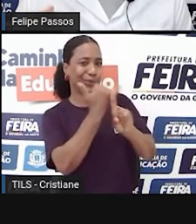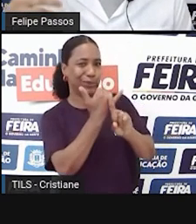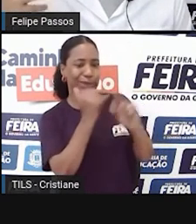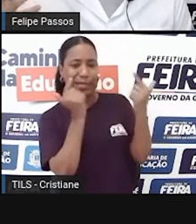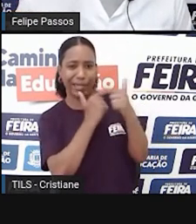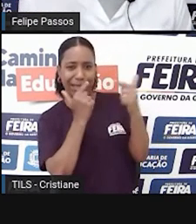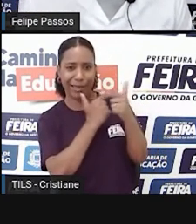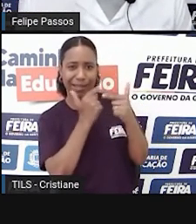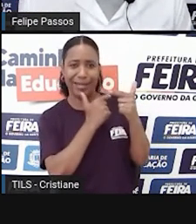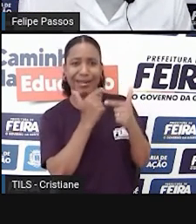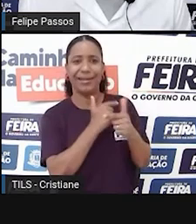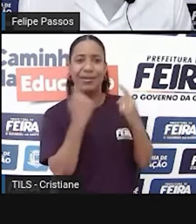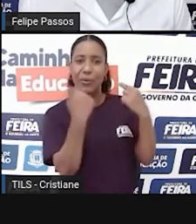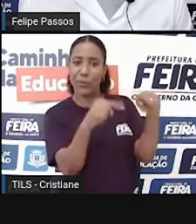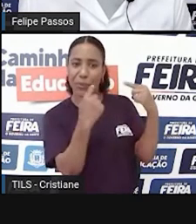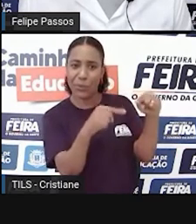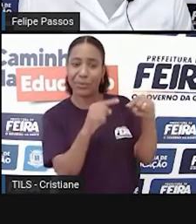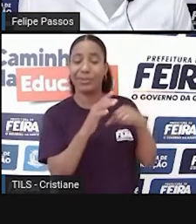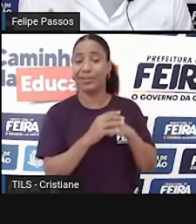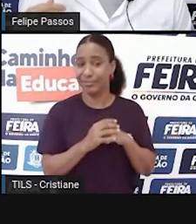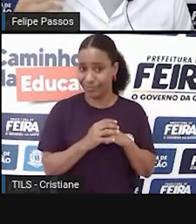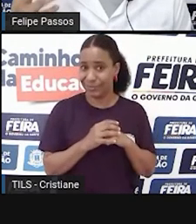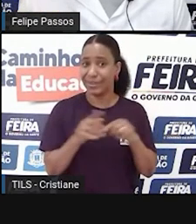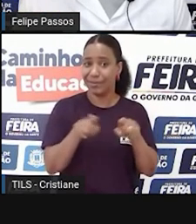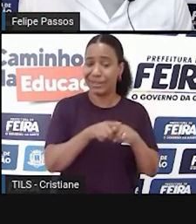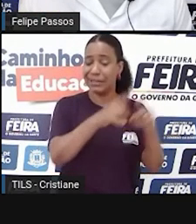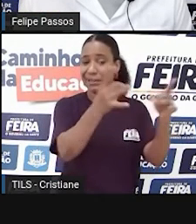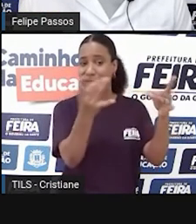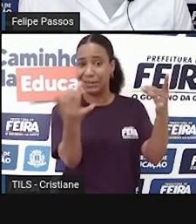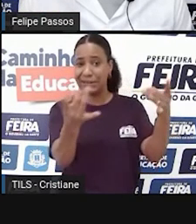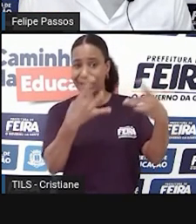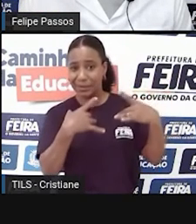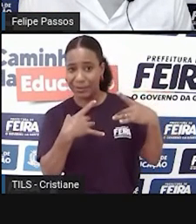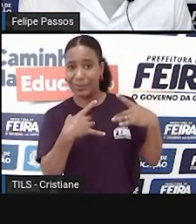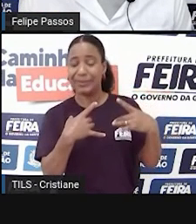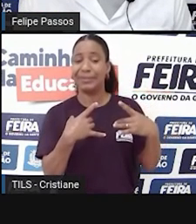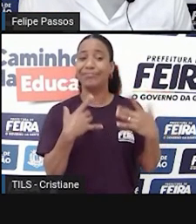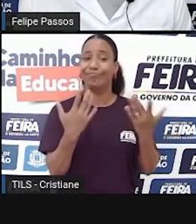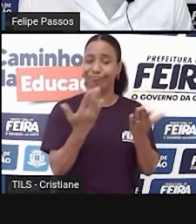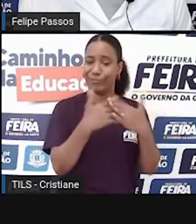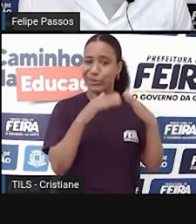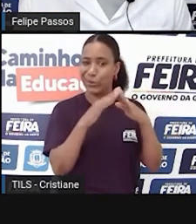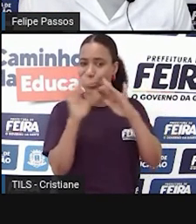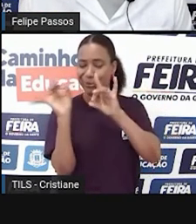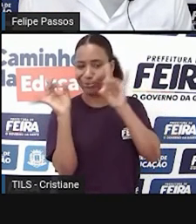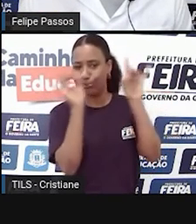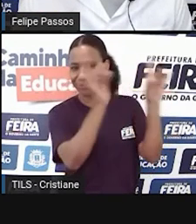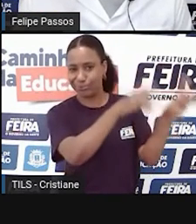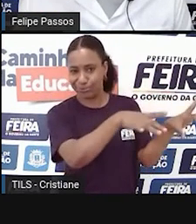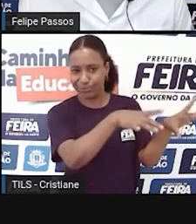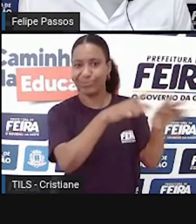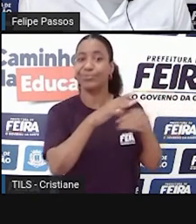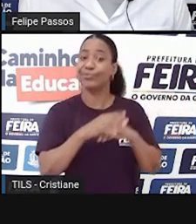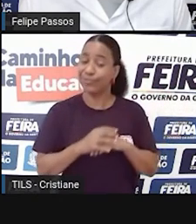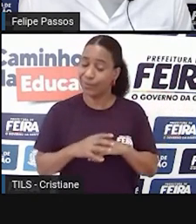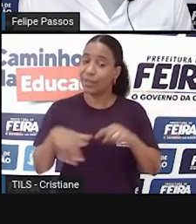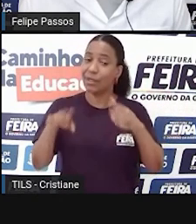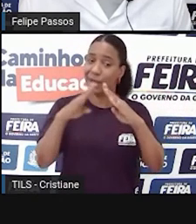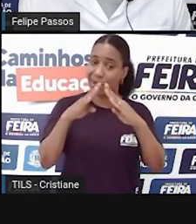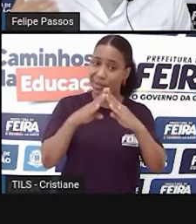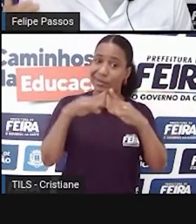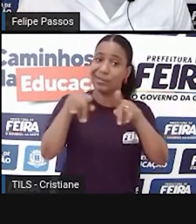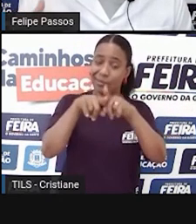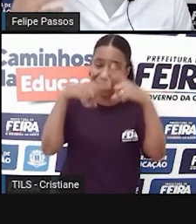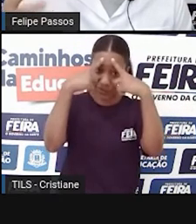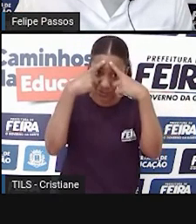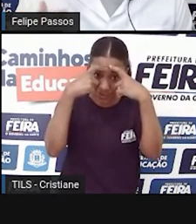né? Violência doméstica pode acontecer também. Então, muitas dessas meninas saem da escola, o que é um problema. Sem estudos, a